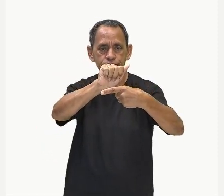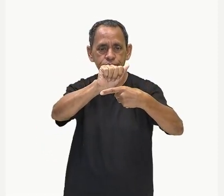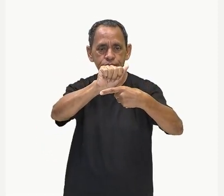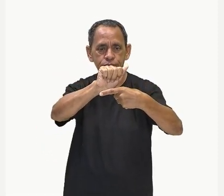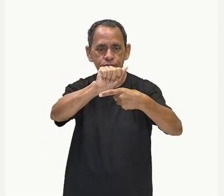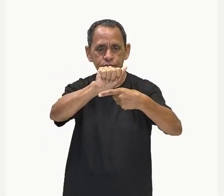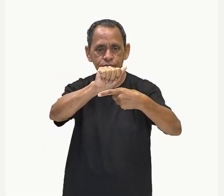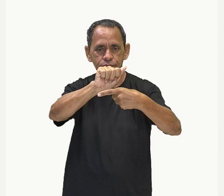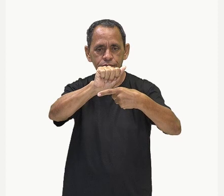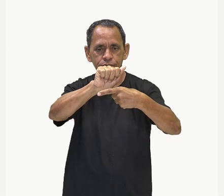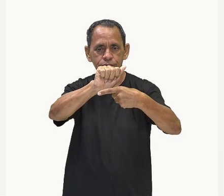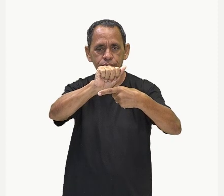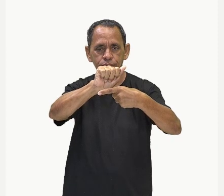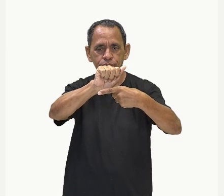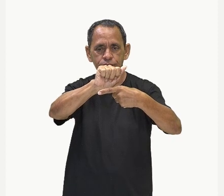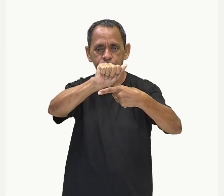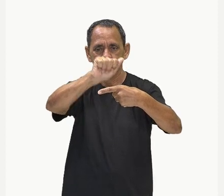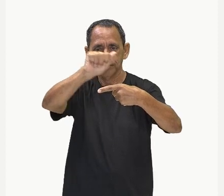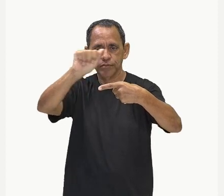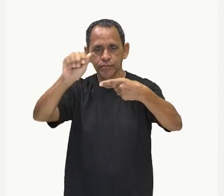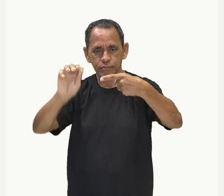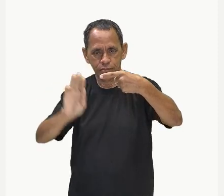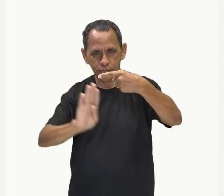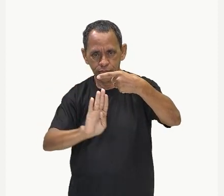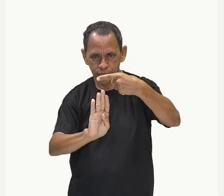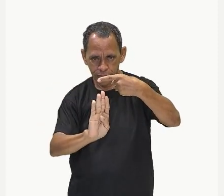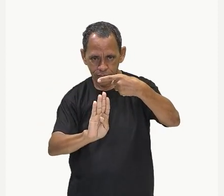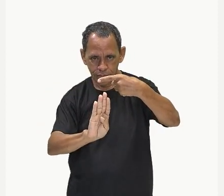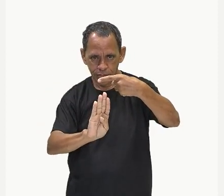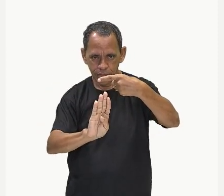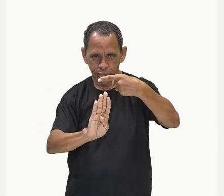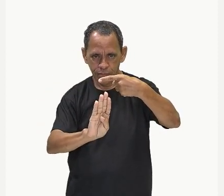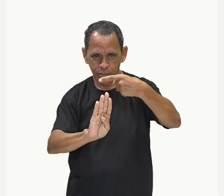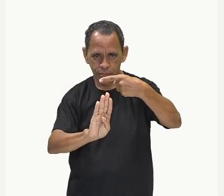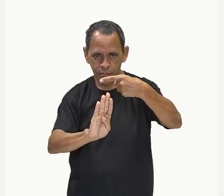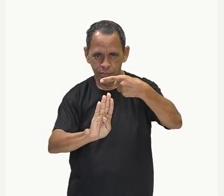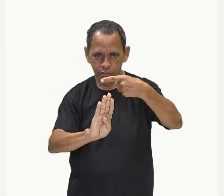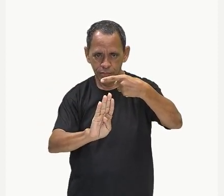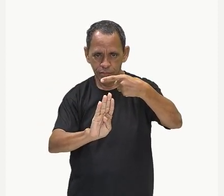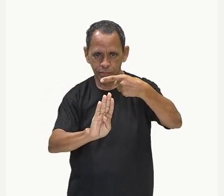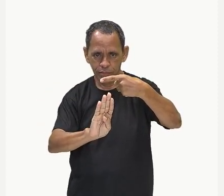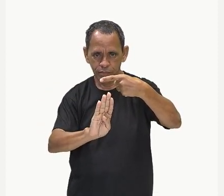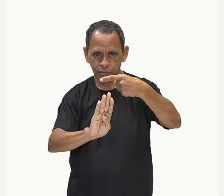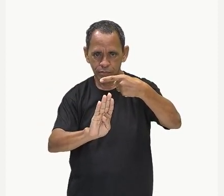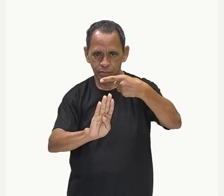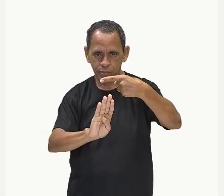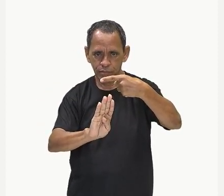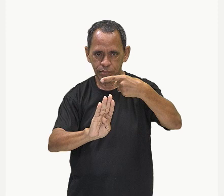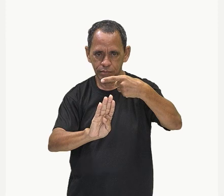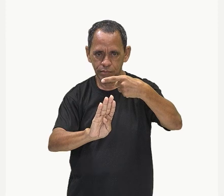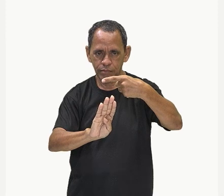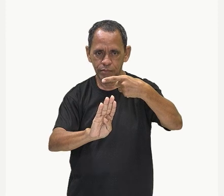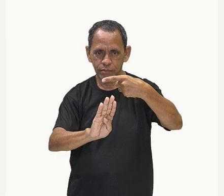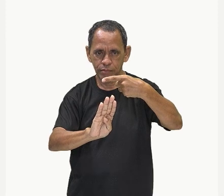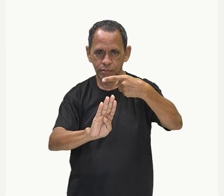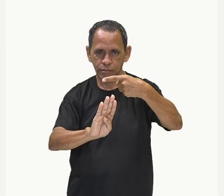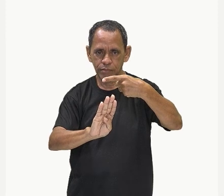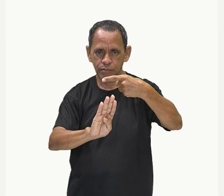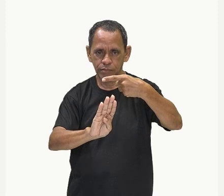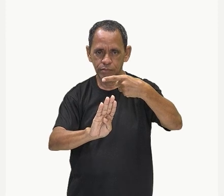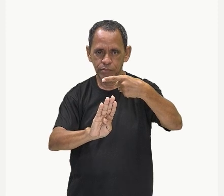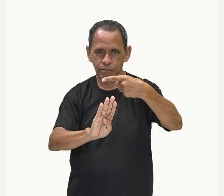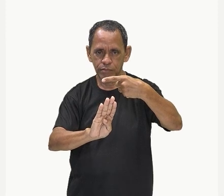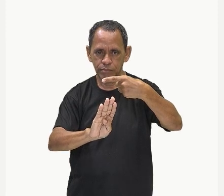aqui com a letra A, é o nosso numerador. Número de baixo, que estamos representando aqui pela letra B, é